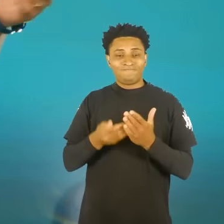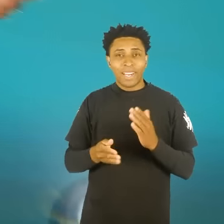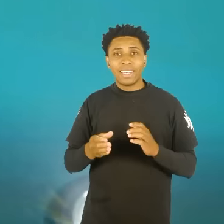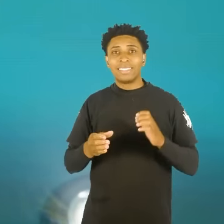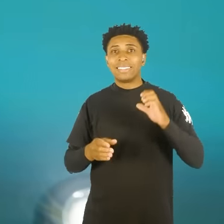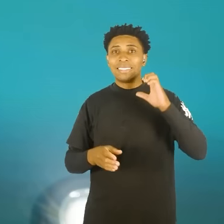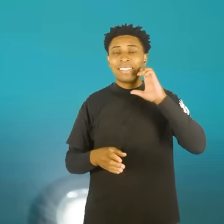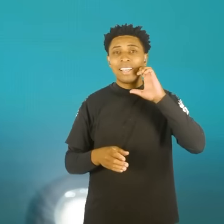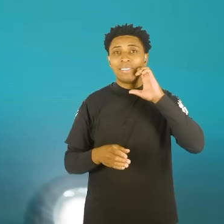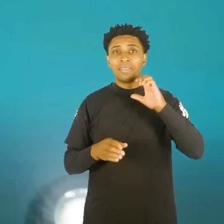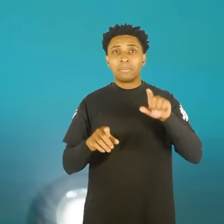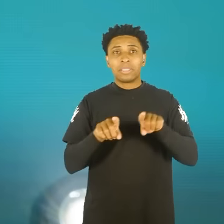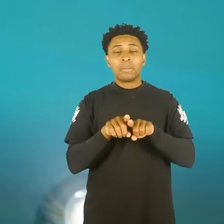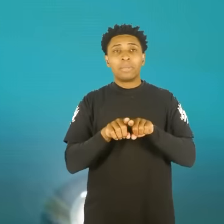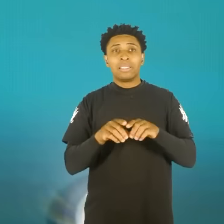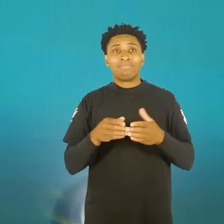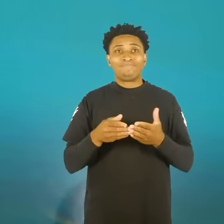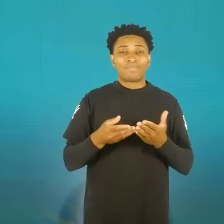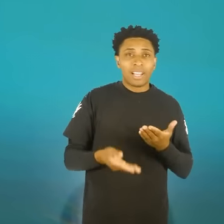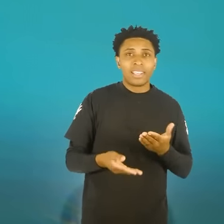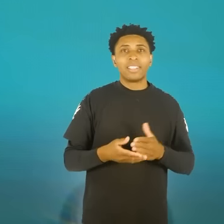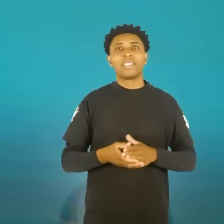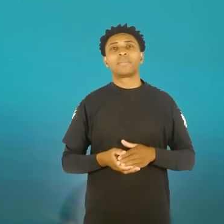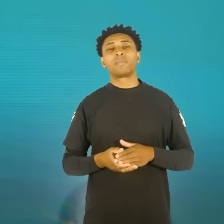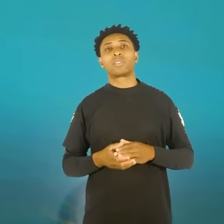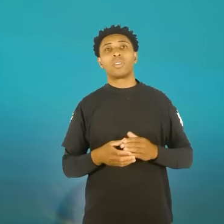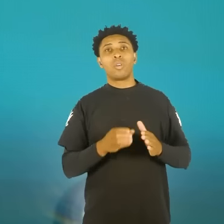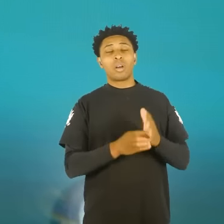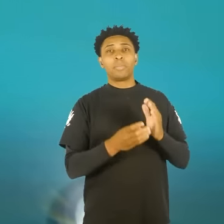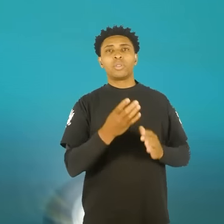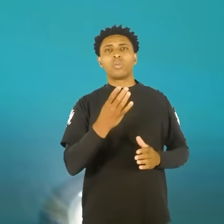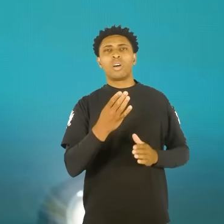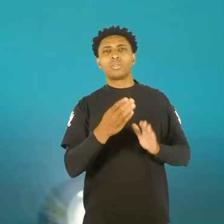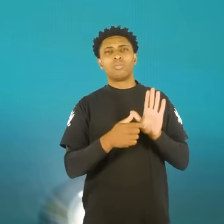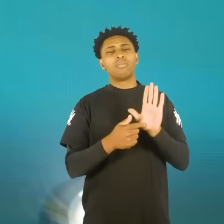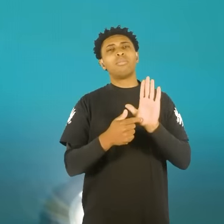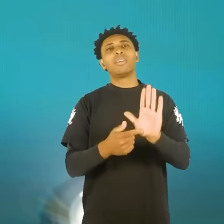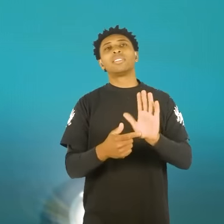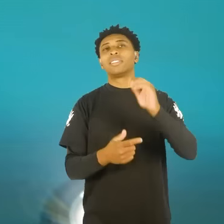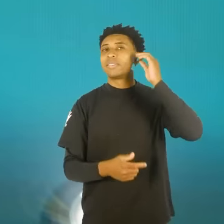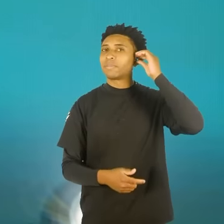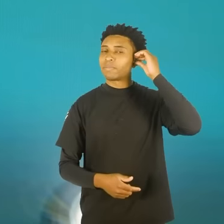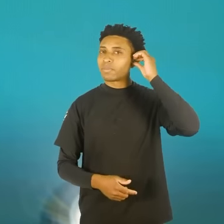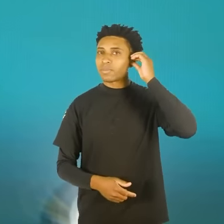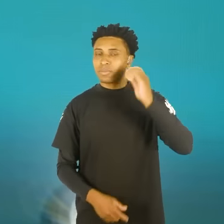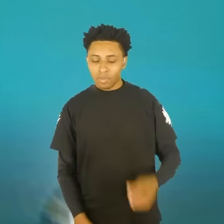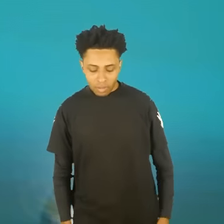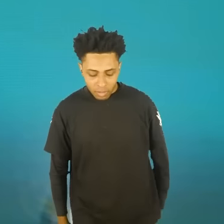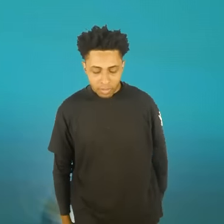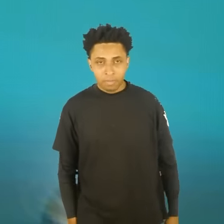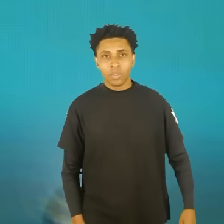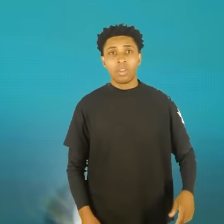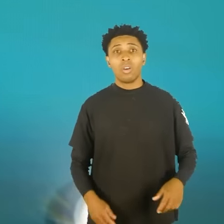E o que que o capítulo 4 registra? Como não poderia ser diferente, depois da queda de um homem e